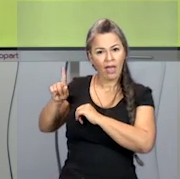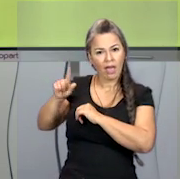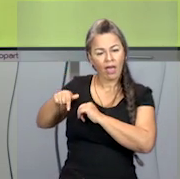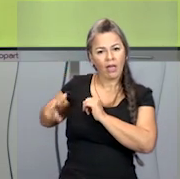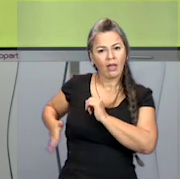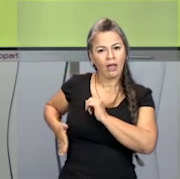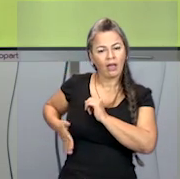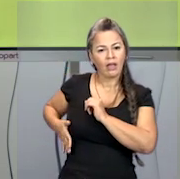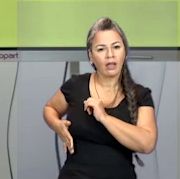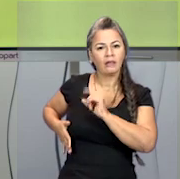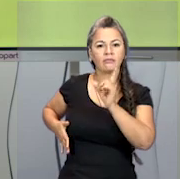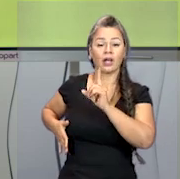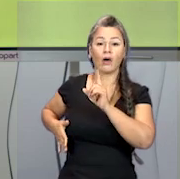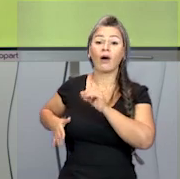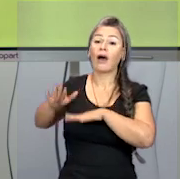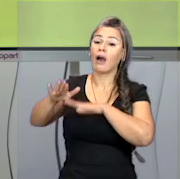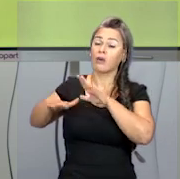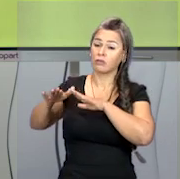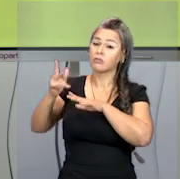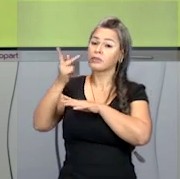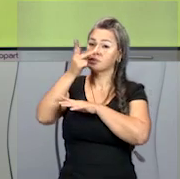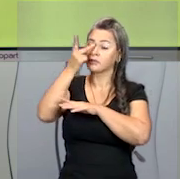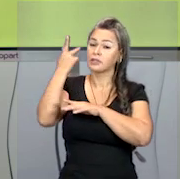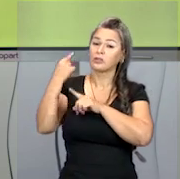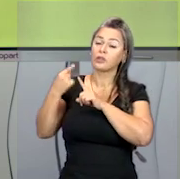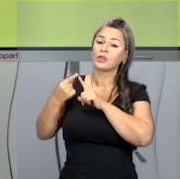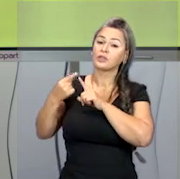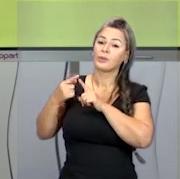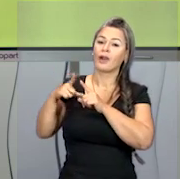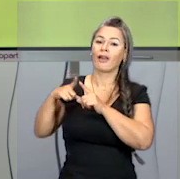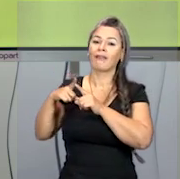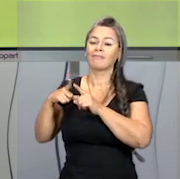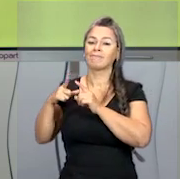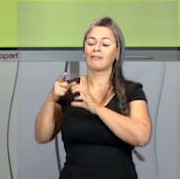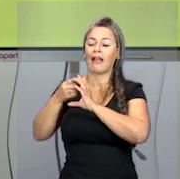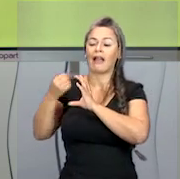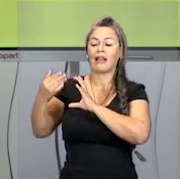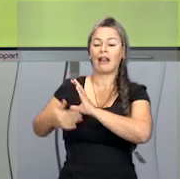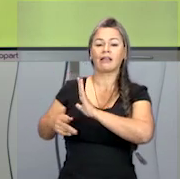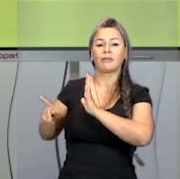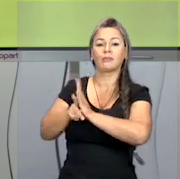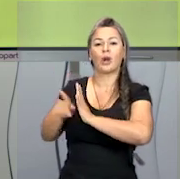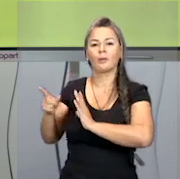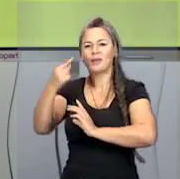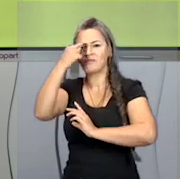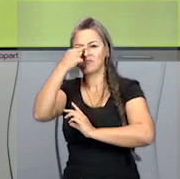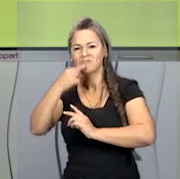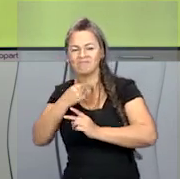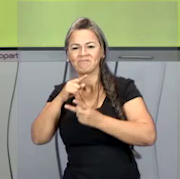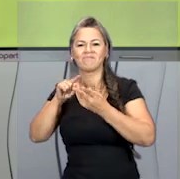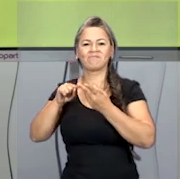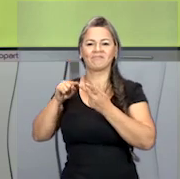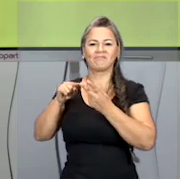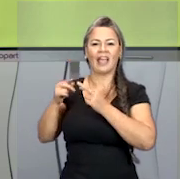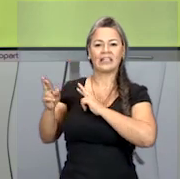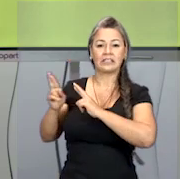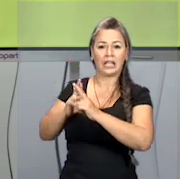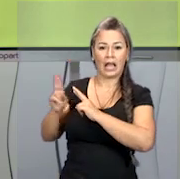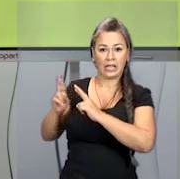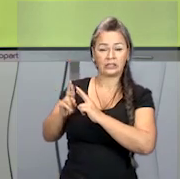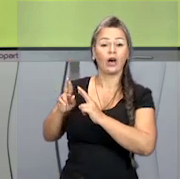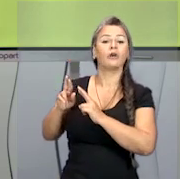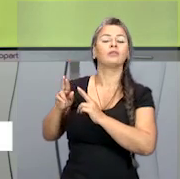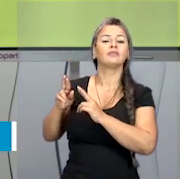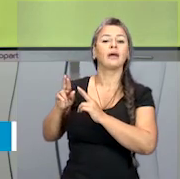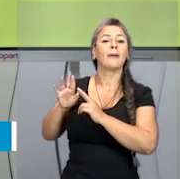criminalidade. Isso levando em consideração os aspectos pessoais, individuais, interpessoais e institucional, porque